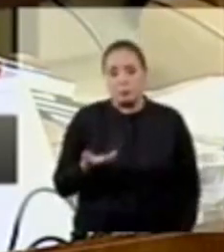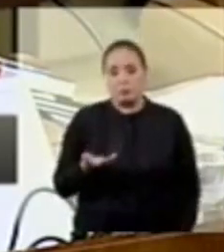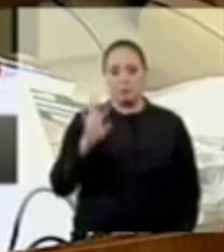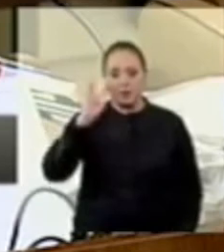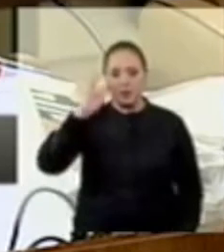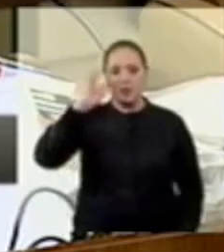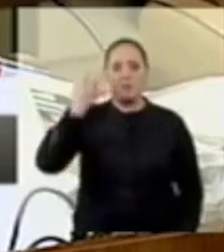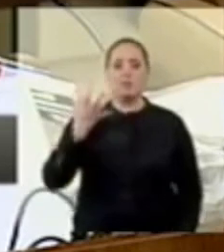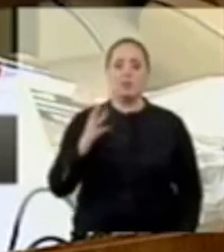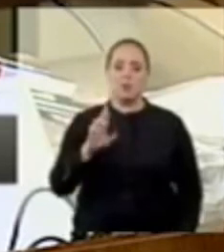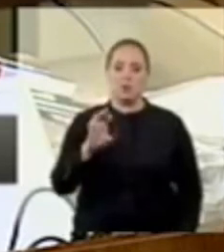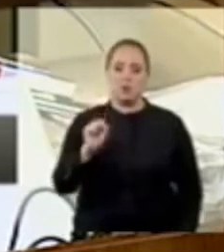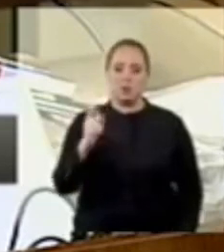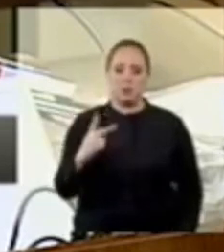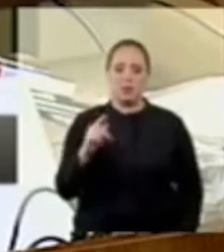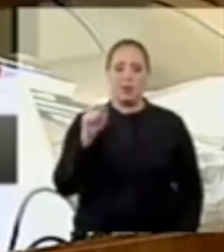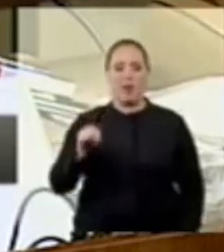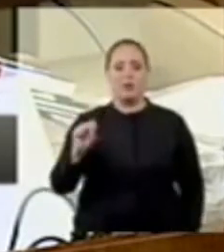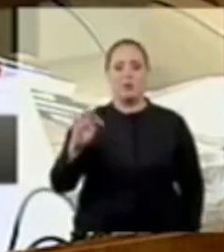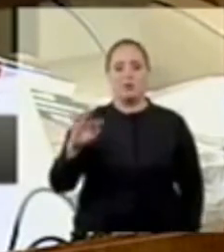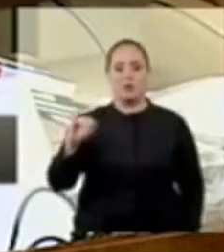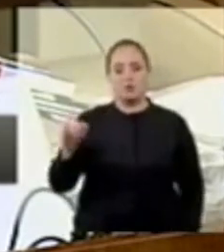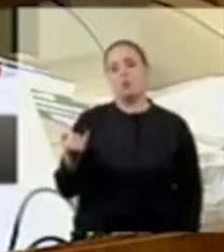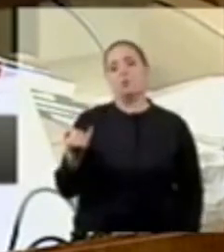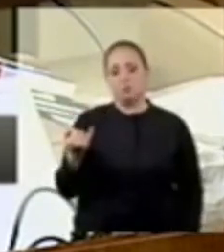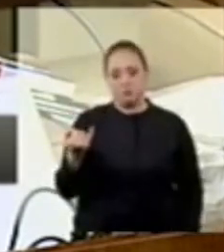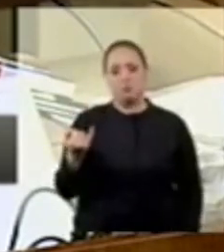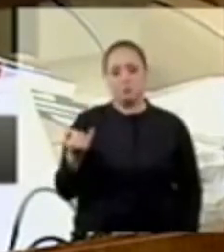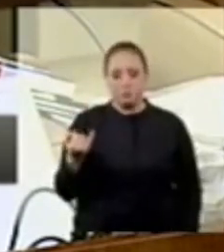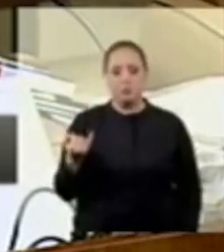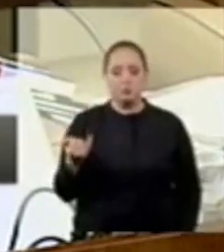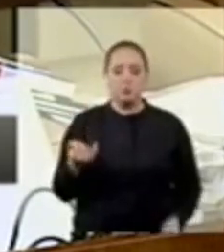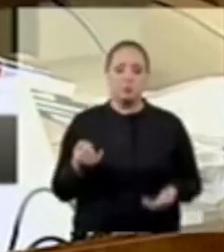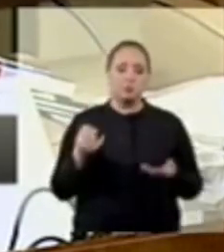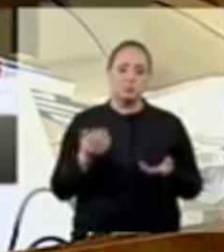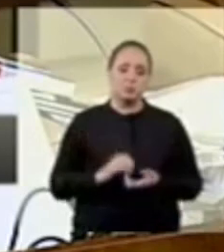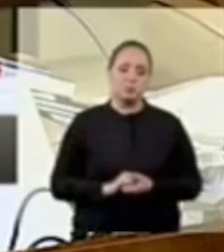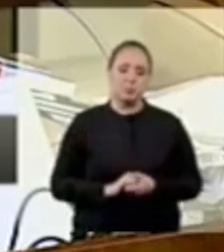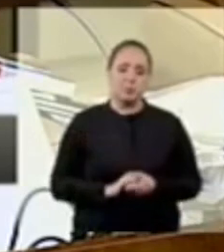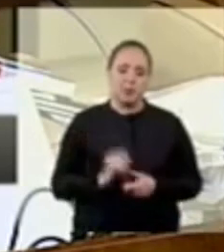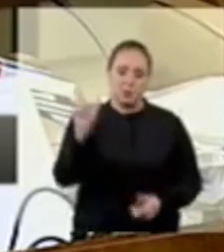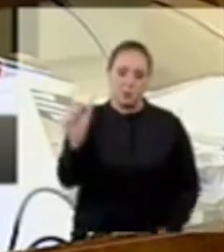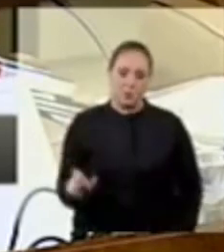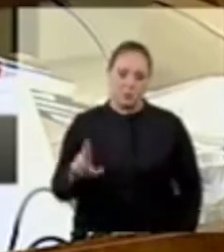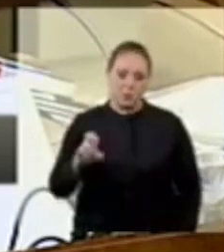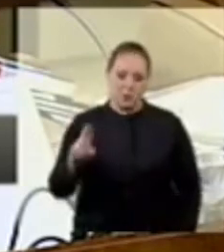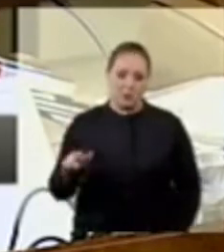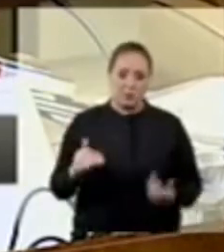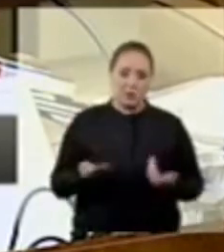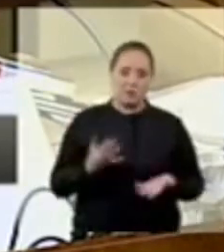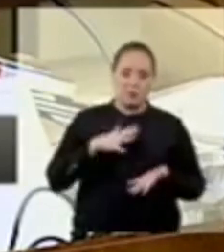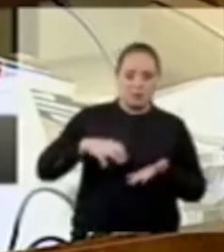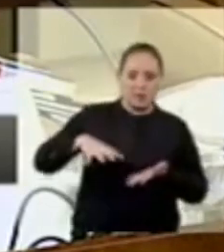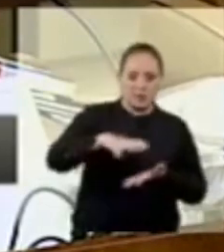em recurso especial do superior tribunal de justiça sobre os réus e diante desses dados pedindo